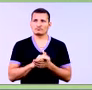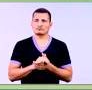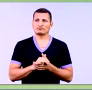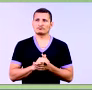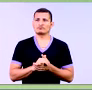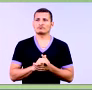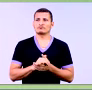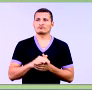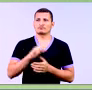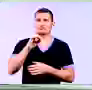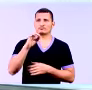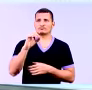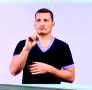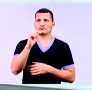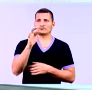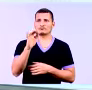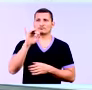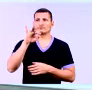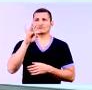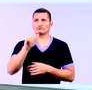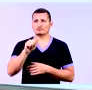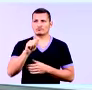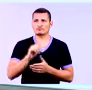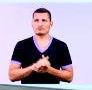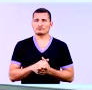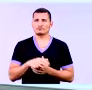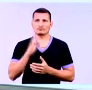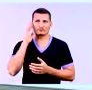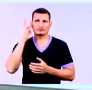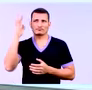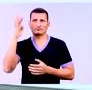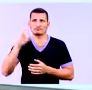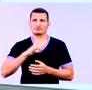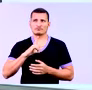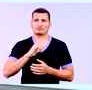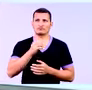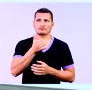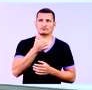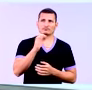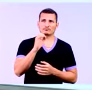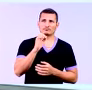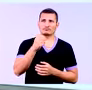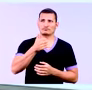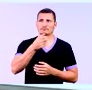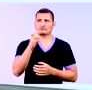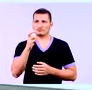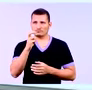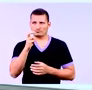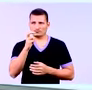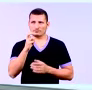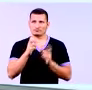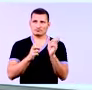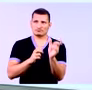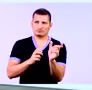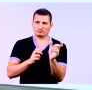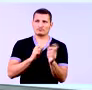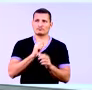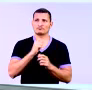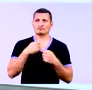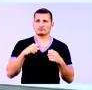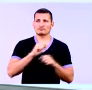Então veja, imagine que eu tenha 10, 15 comandos para ser executados sobre uma base de